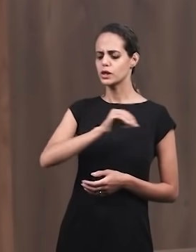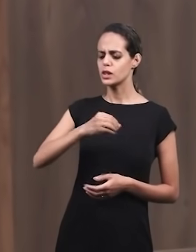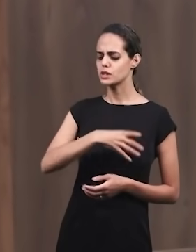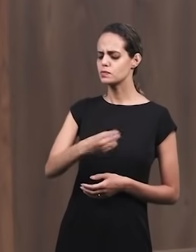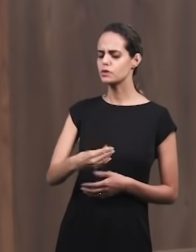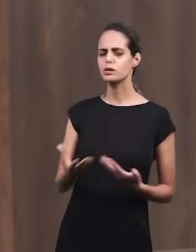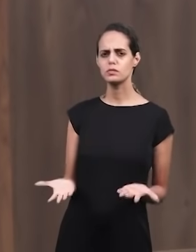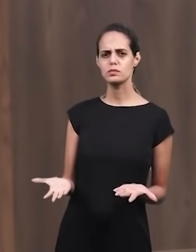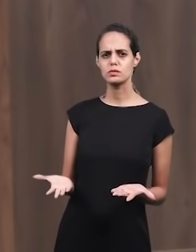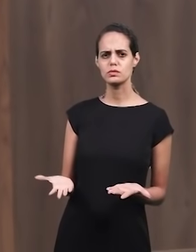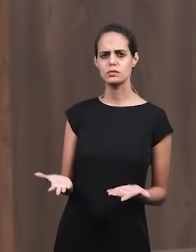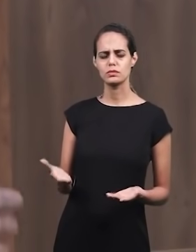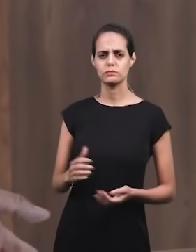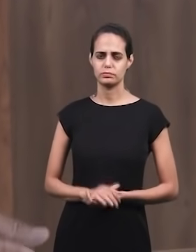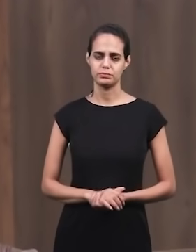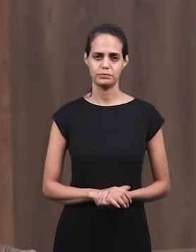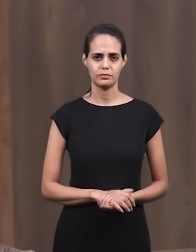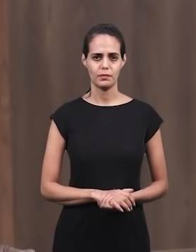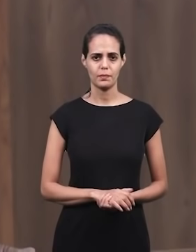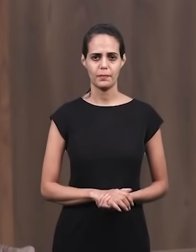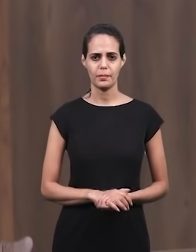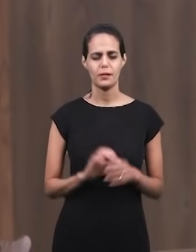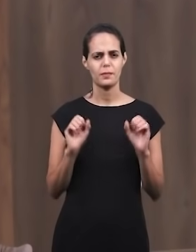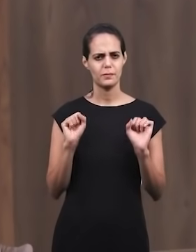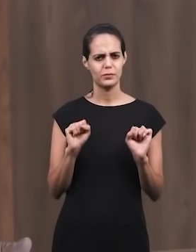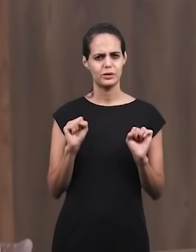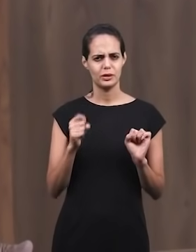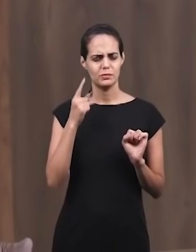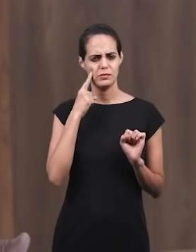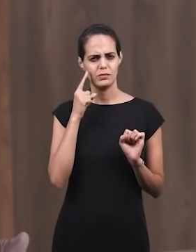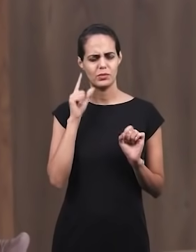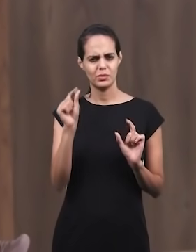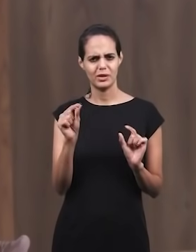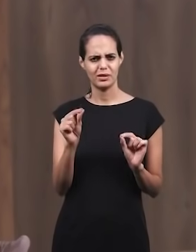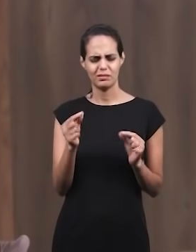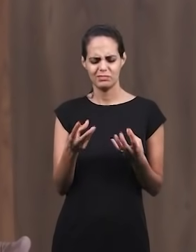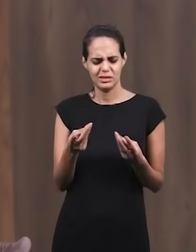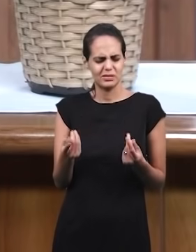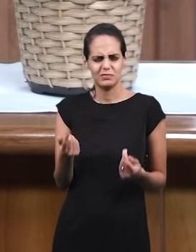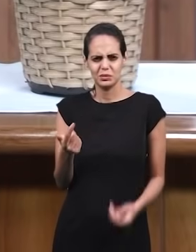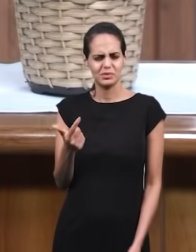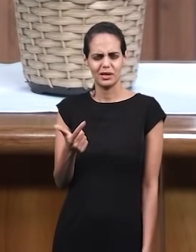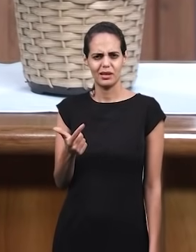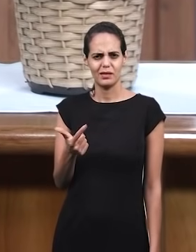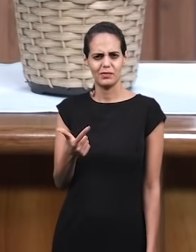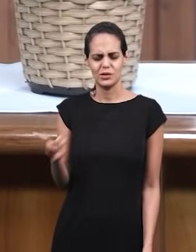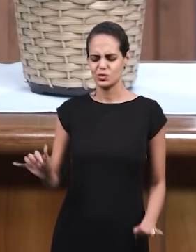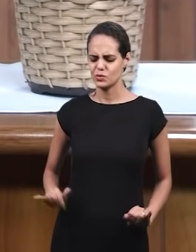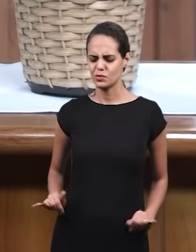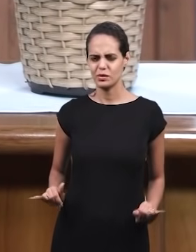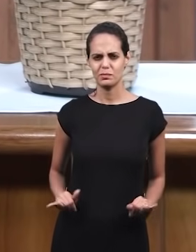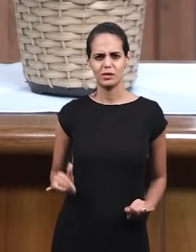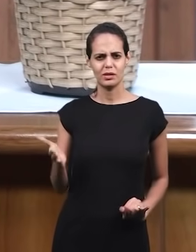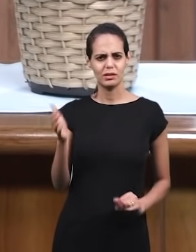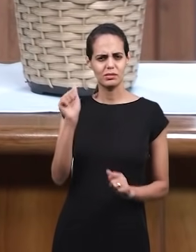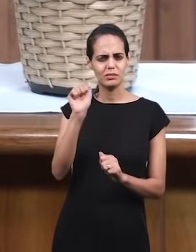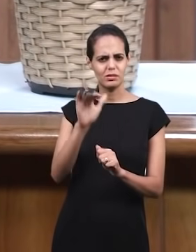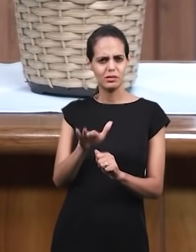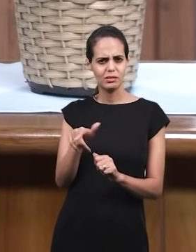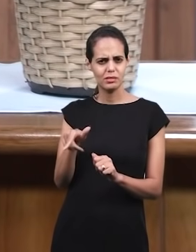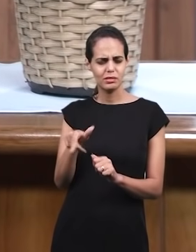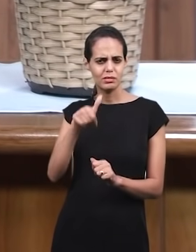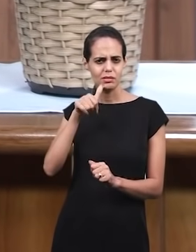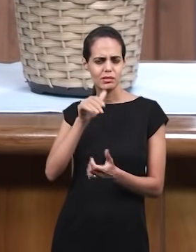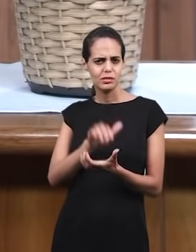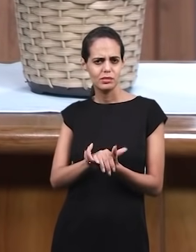E até certo ponto podemos ver a insensibilidade do marido e ver o sofrimento da esposa, né? Muitas vezes o marido não compreende